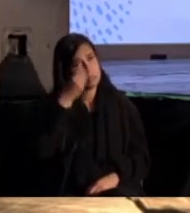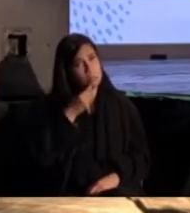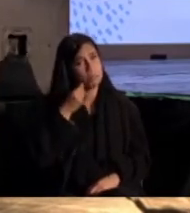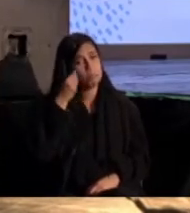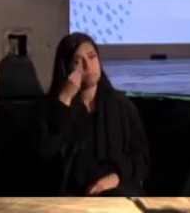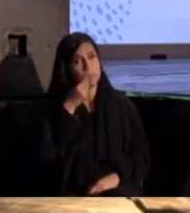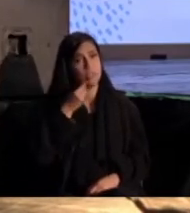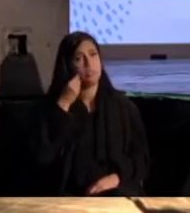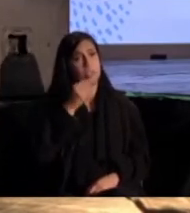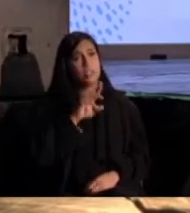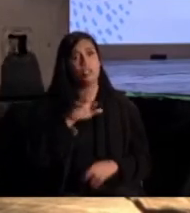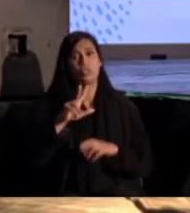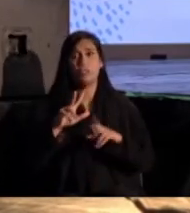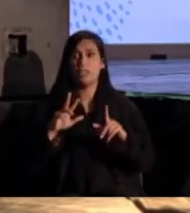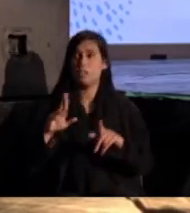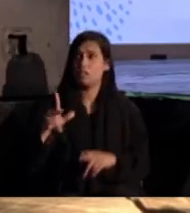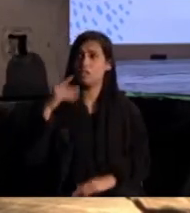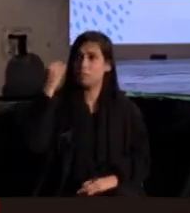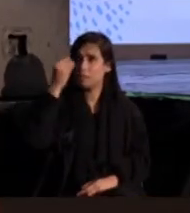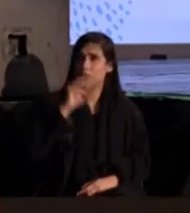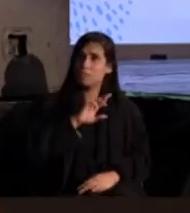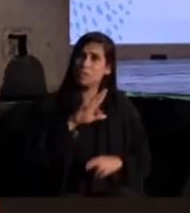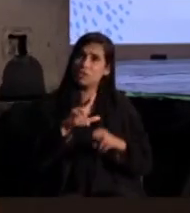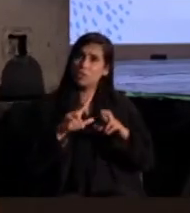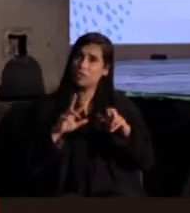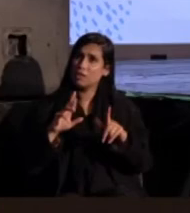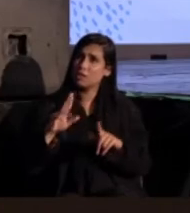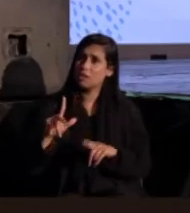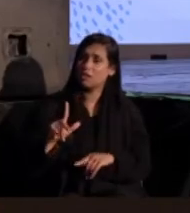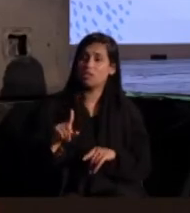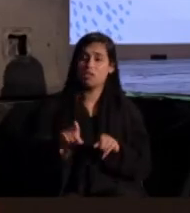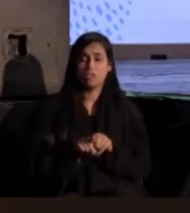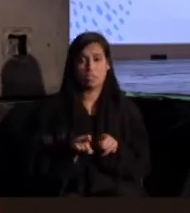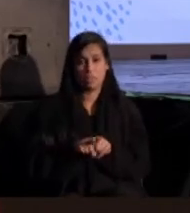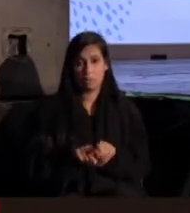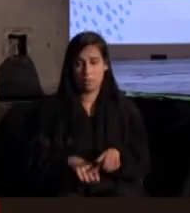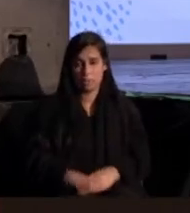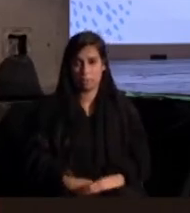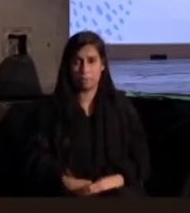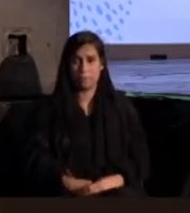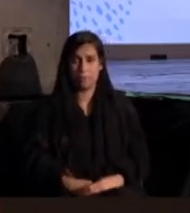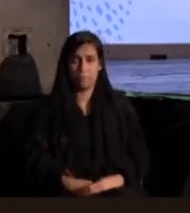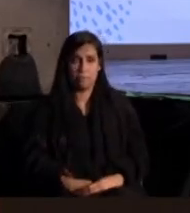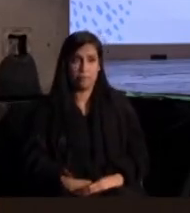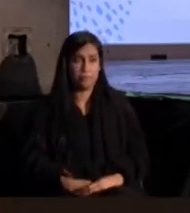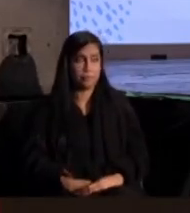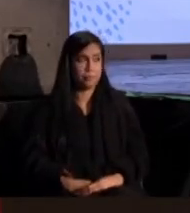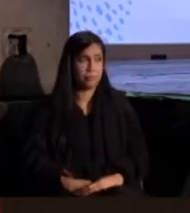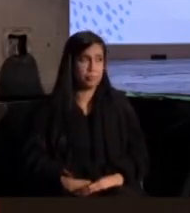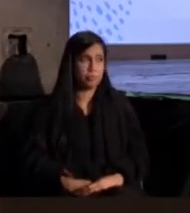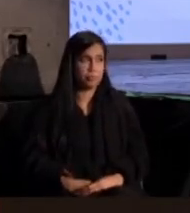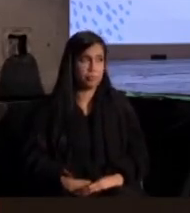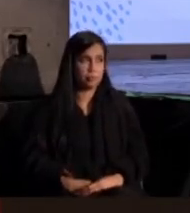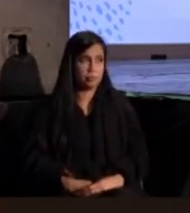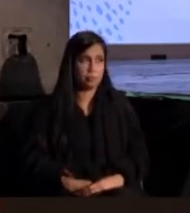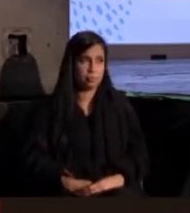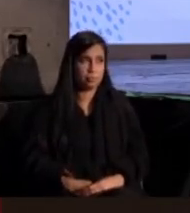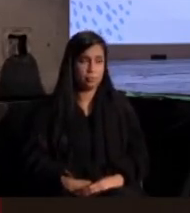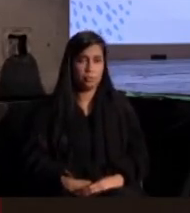Triturar, deglutir, aprender, deglutir, ensalivar e falta e aí engole no final,